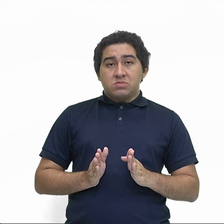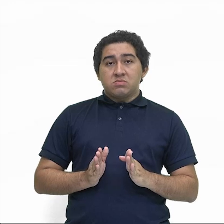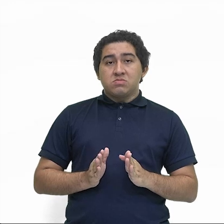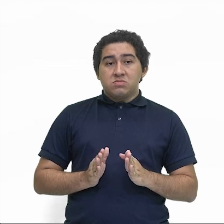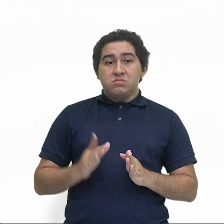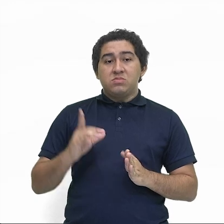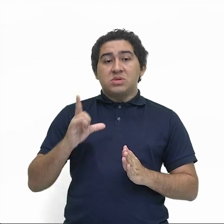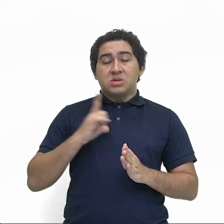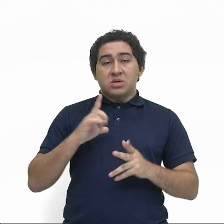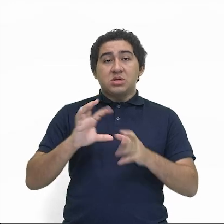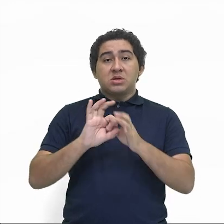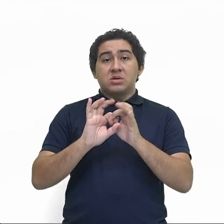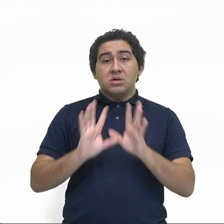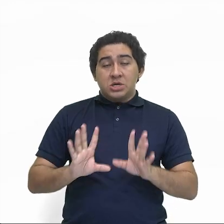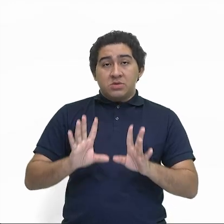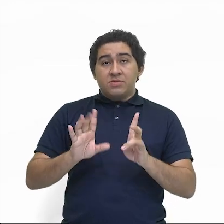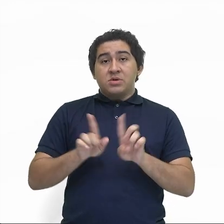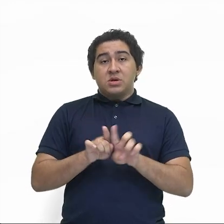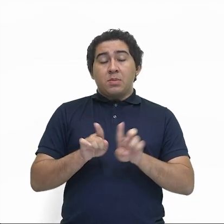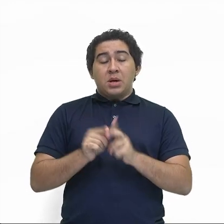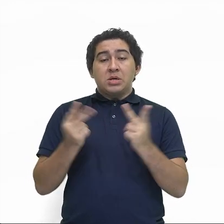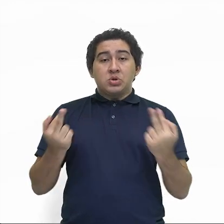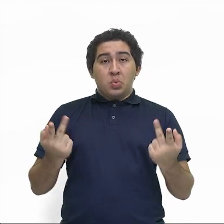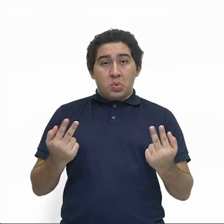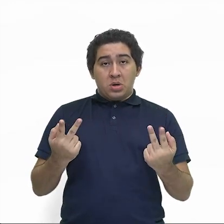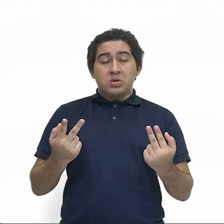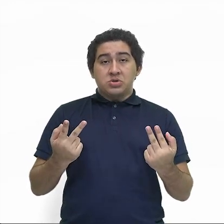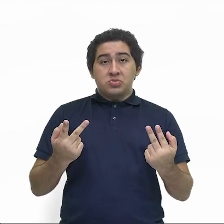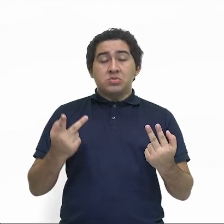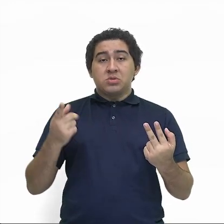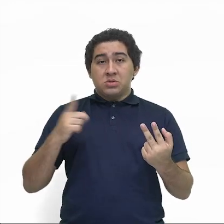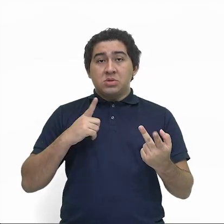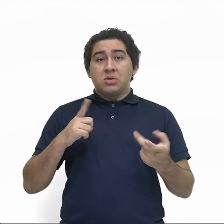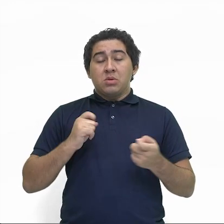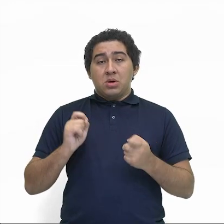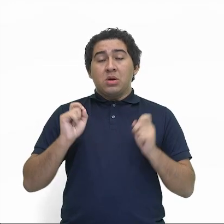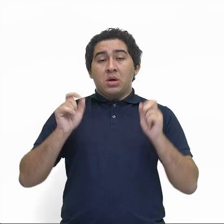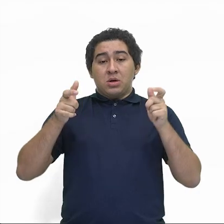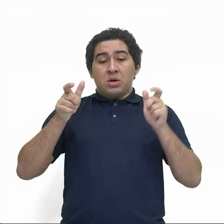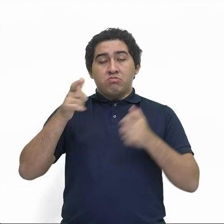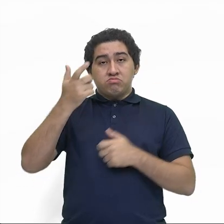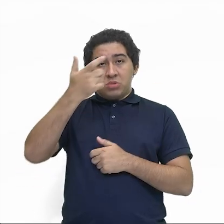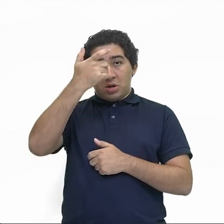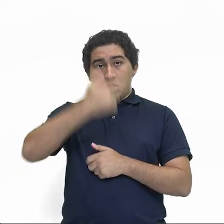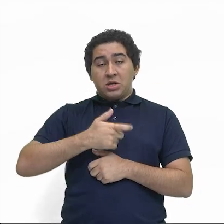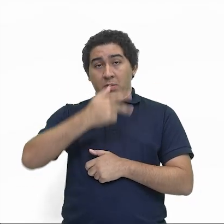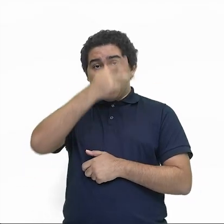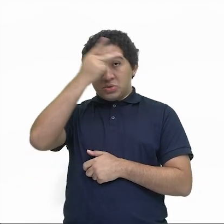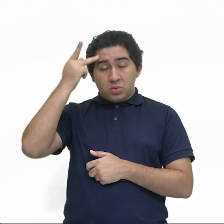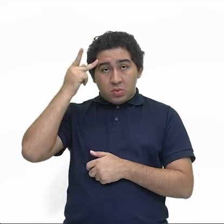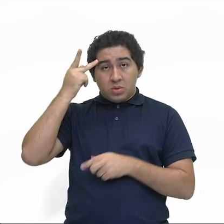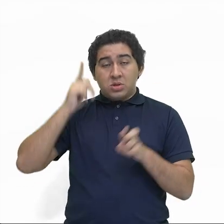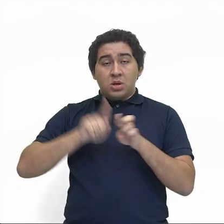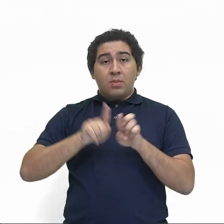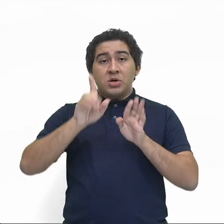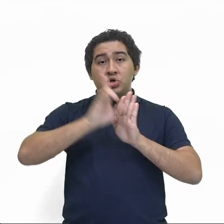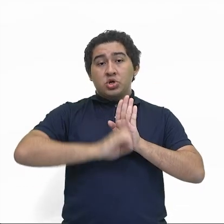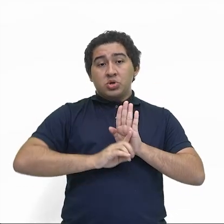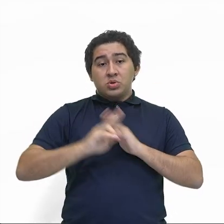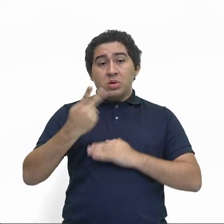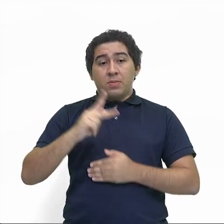eles nascem livres e iguais em dignidade e em direitos,